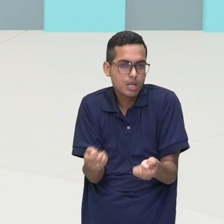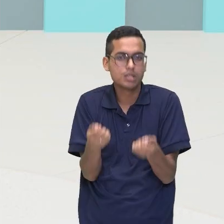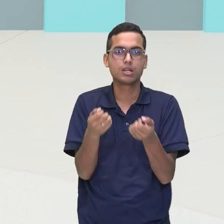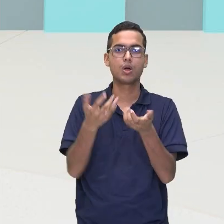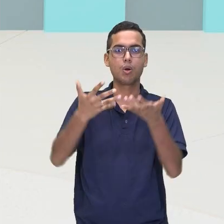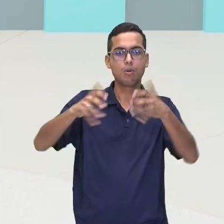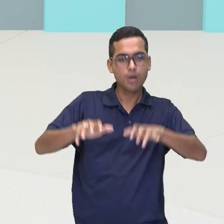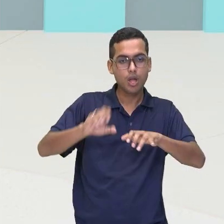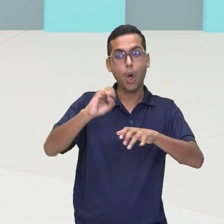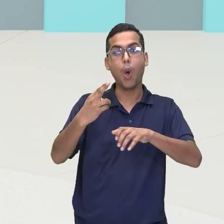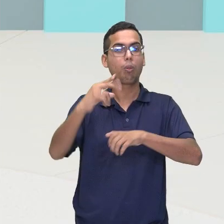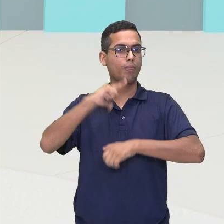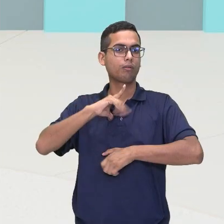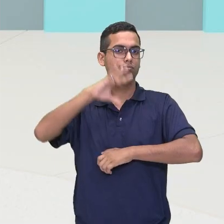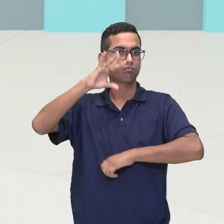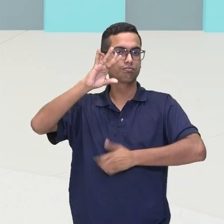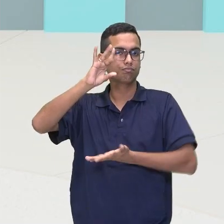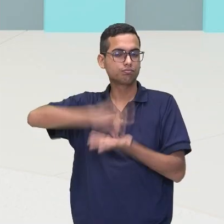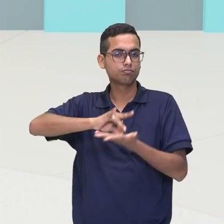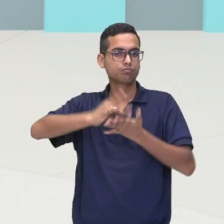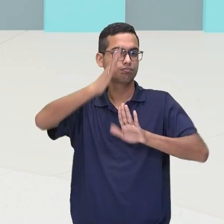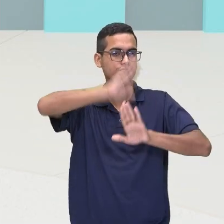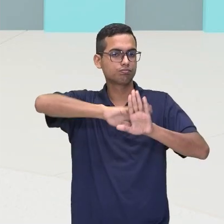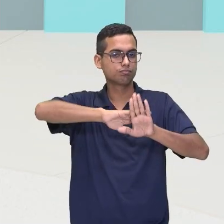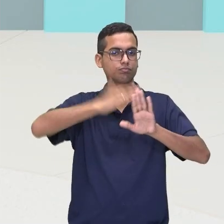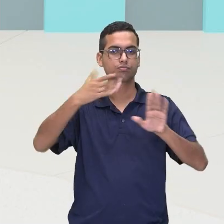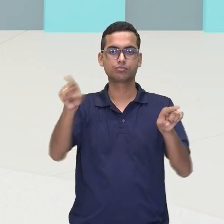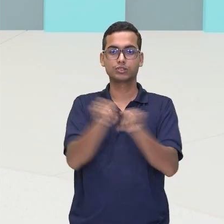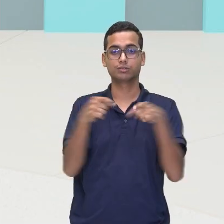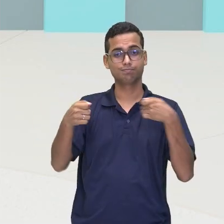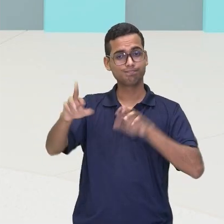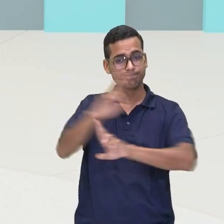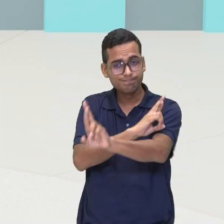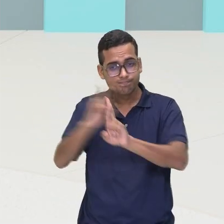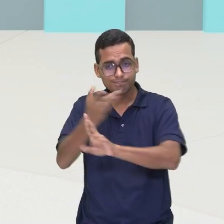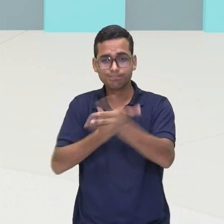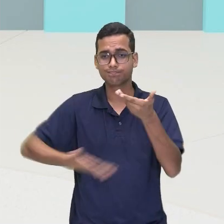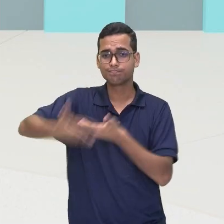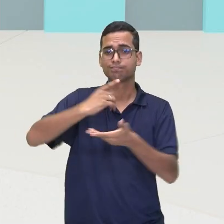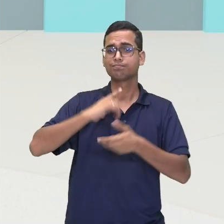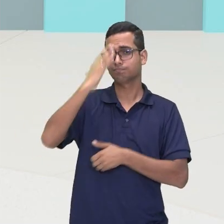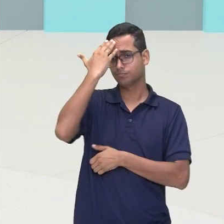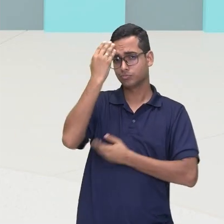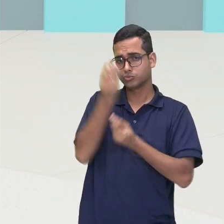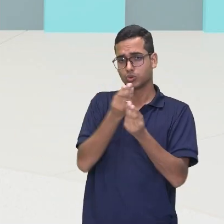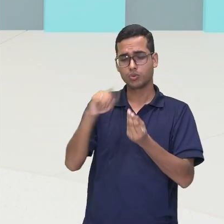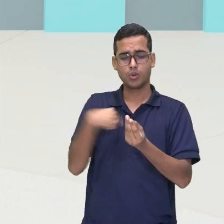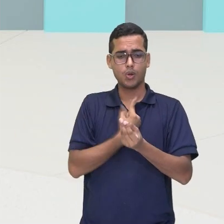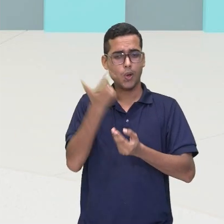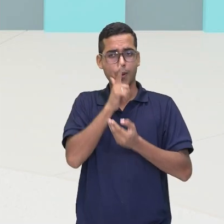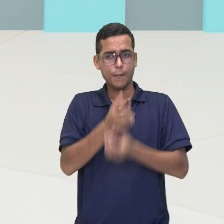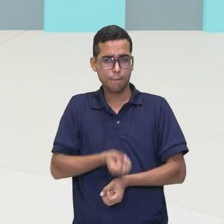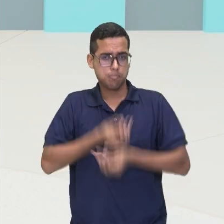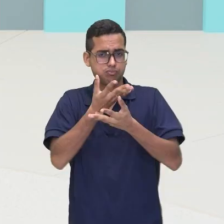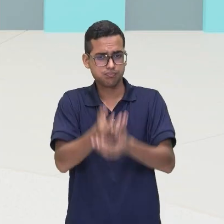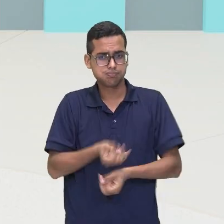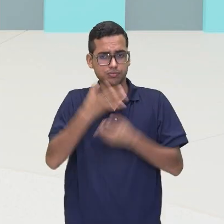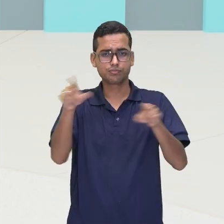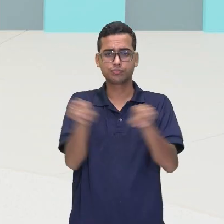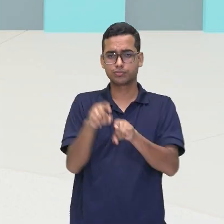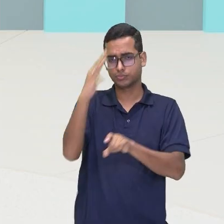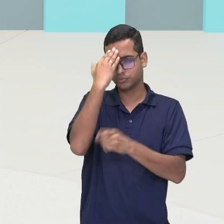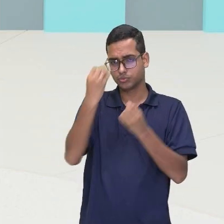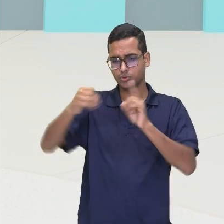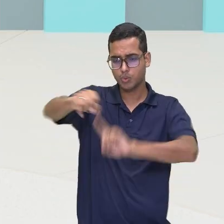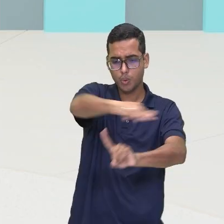Afinal, precisamos dessa relação com o outro para entender quem somos, como nos expressamos, como entendemos o mundo